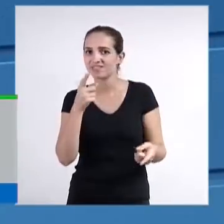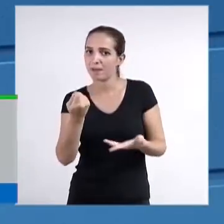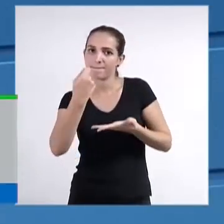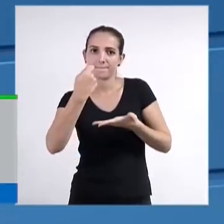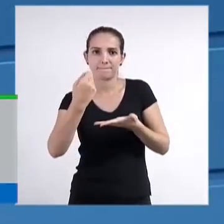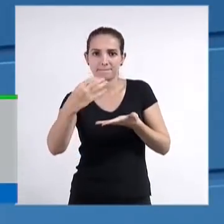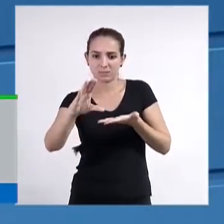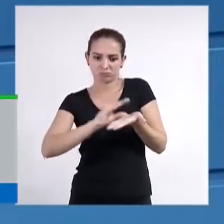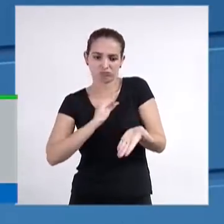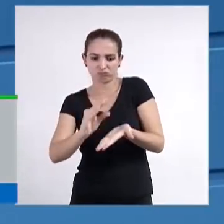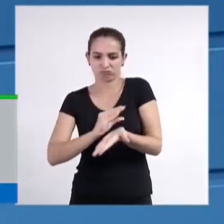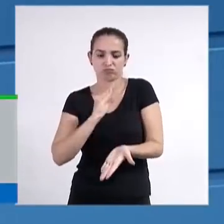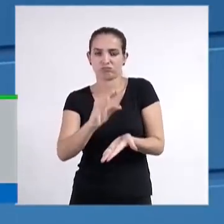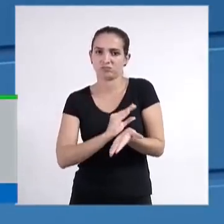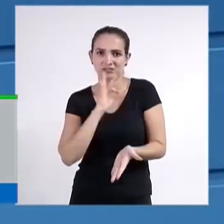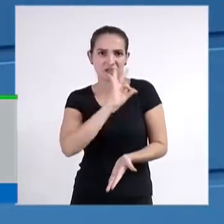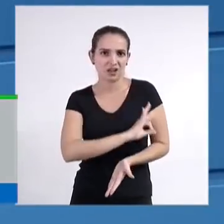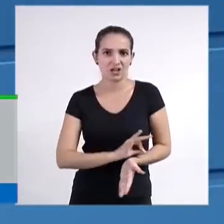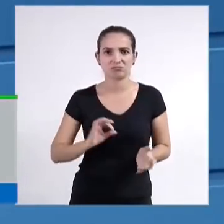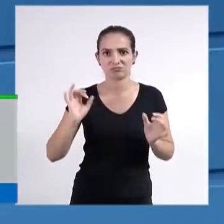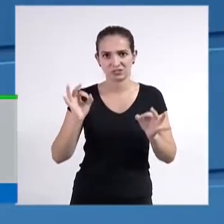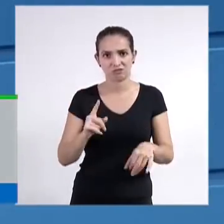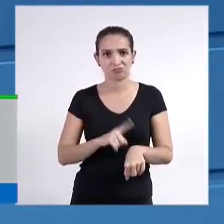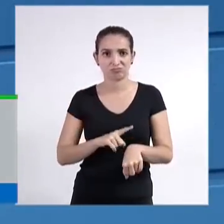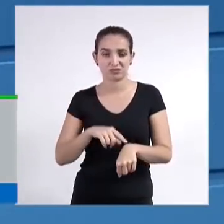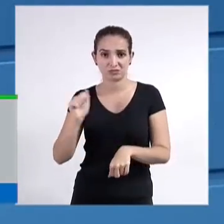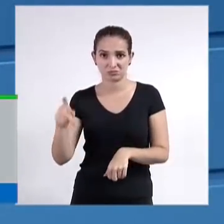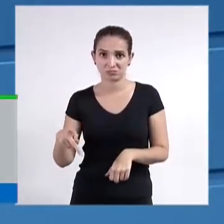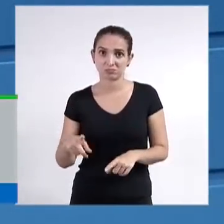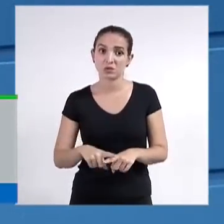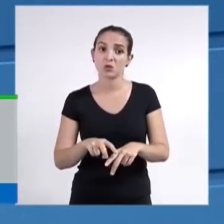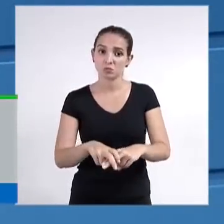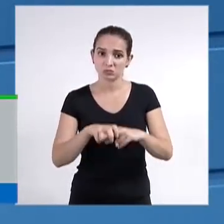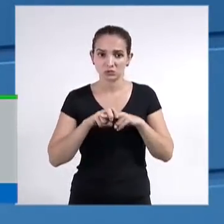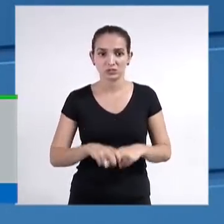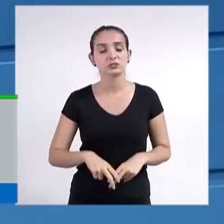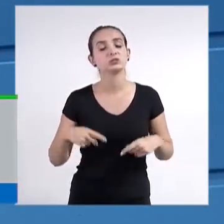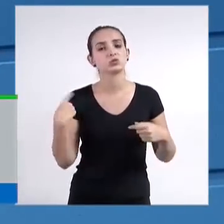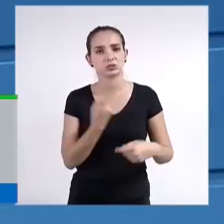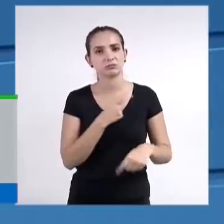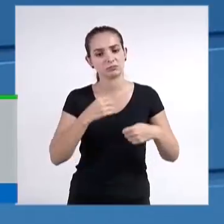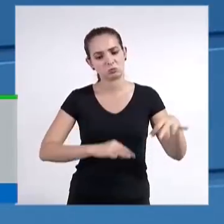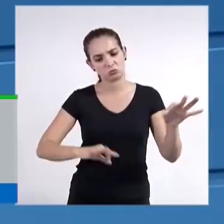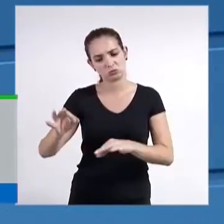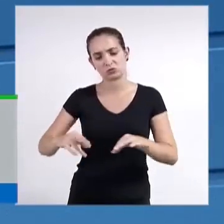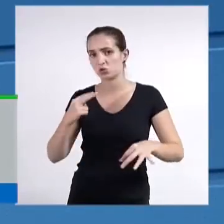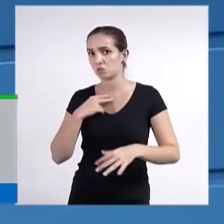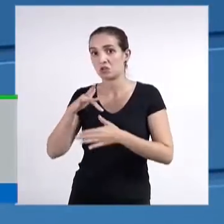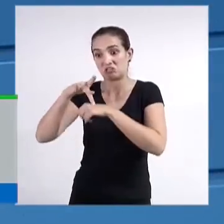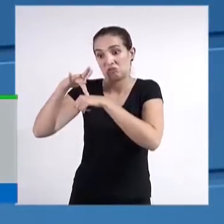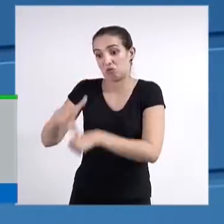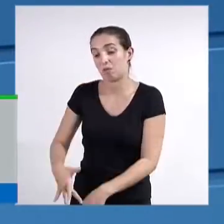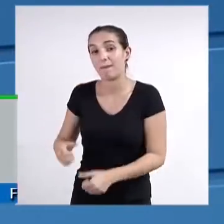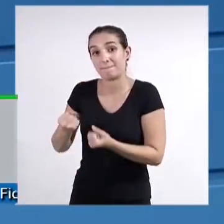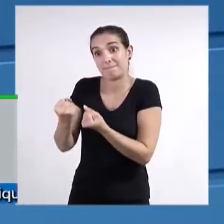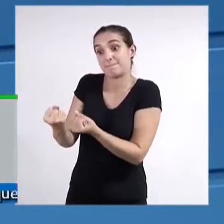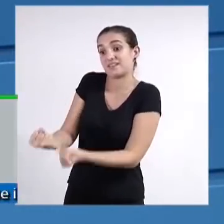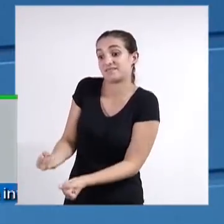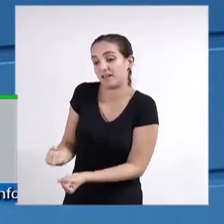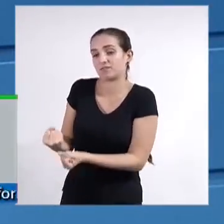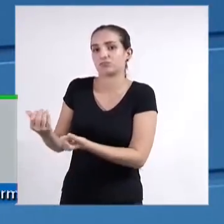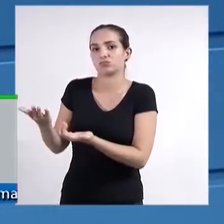nós concordamos com isso. Agora, isso não pode recair sobre essas pessoas. esses aposentados que ganham um